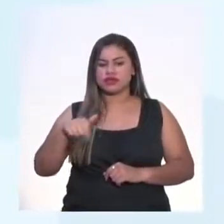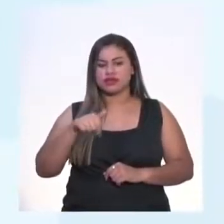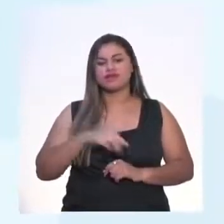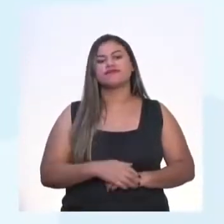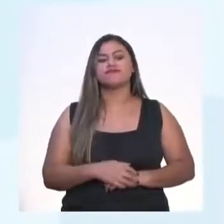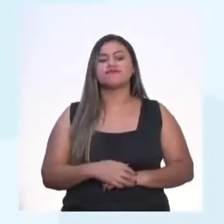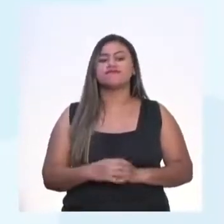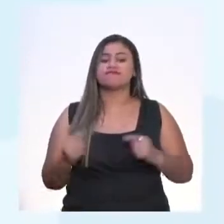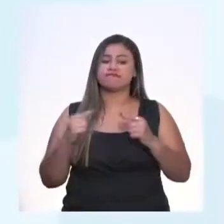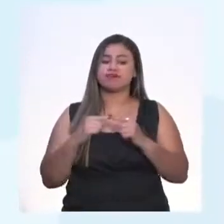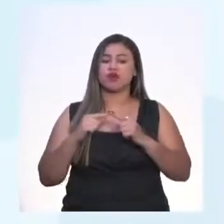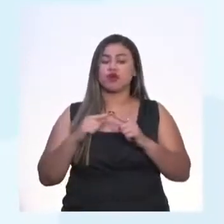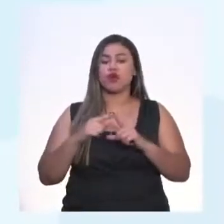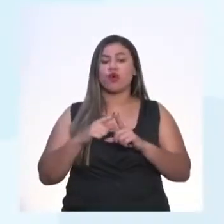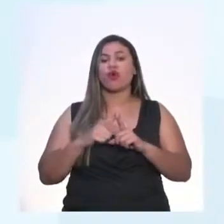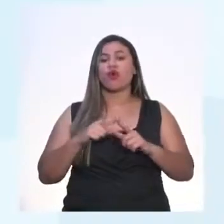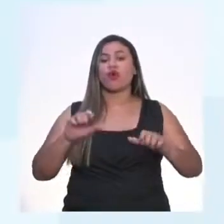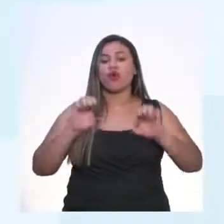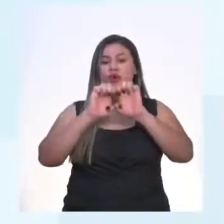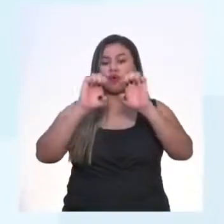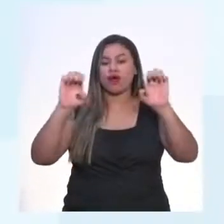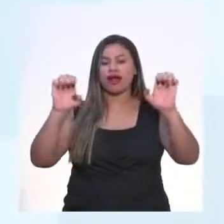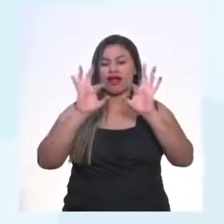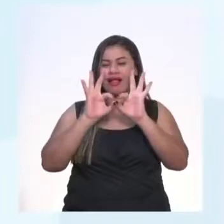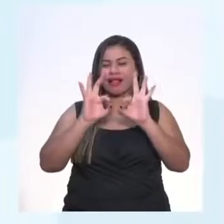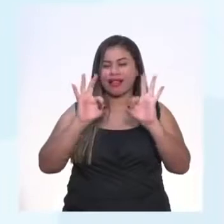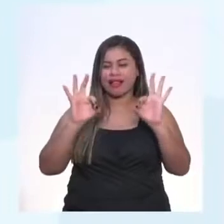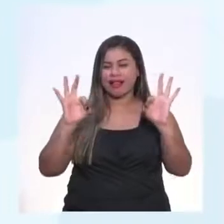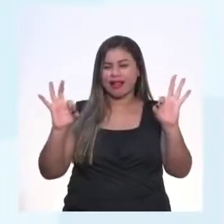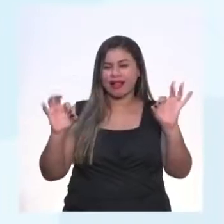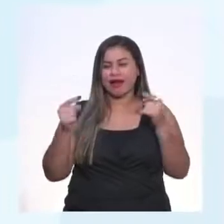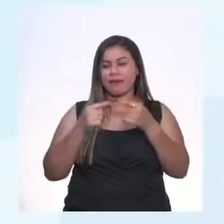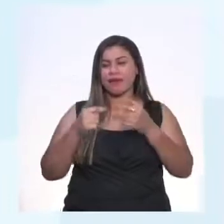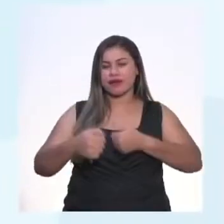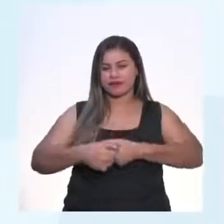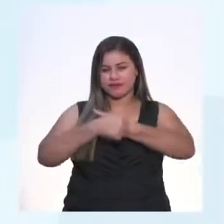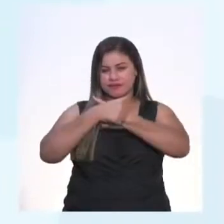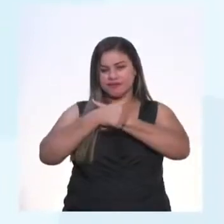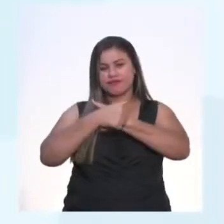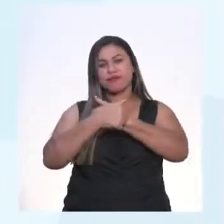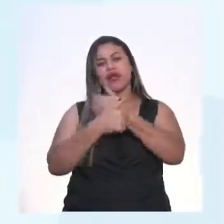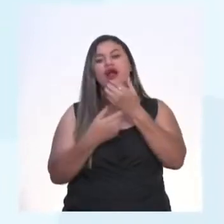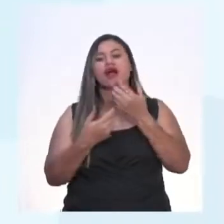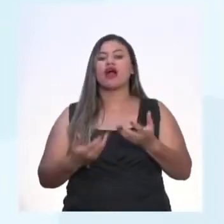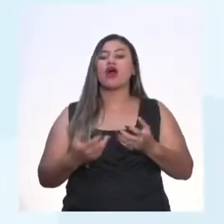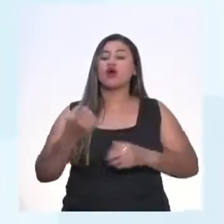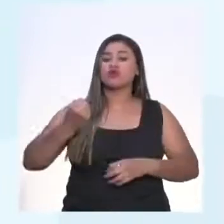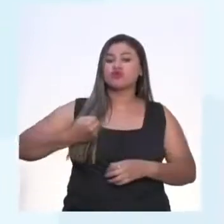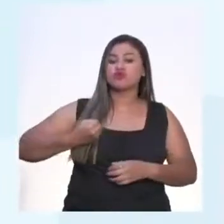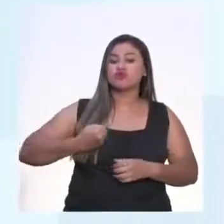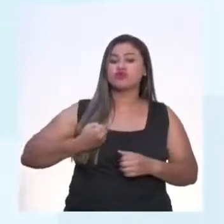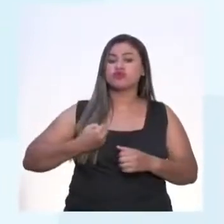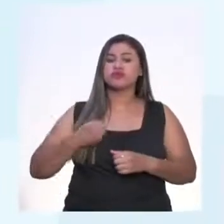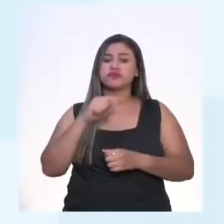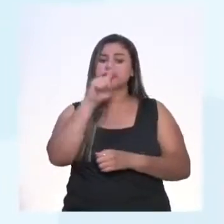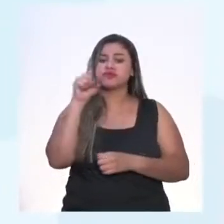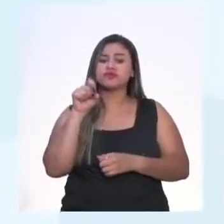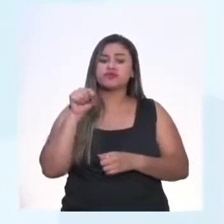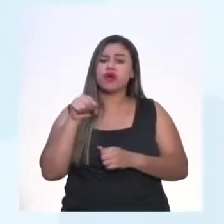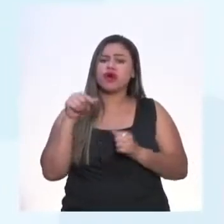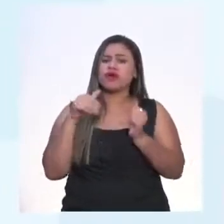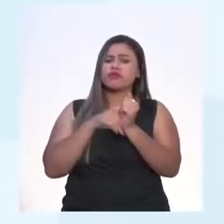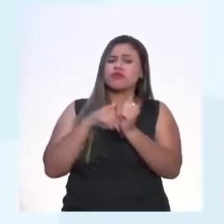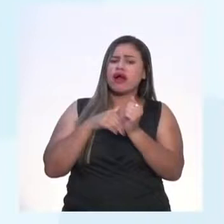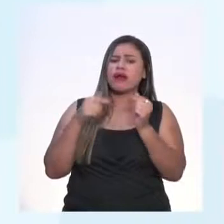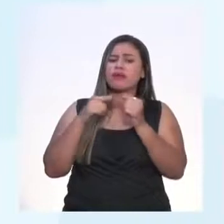EF08MA07. Associar uma equação linear de primeiro grau com 2 incógnitas a uma reta no plano